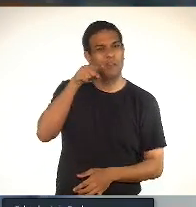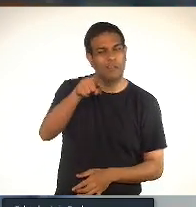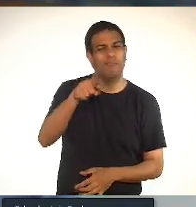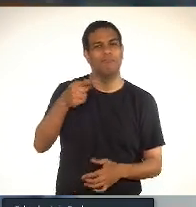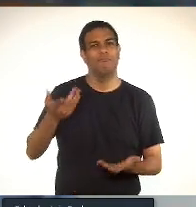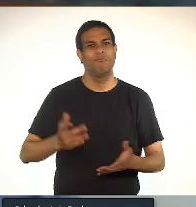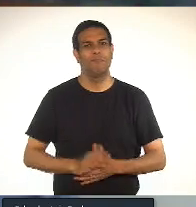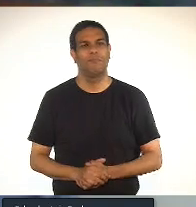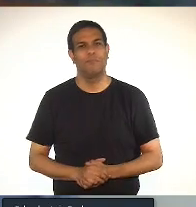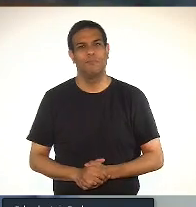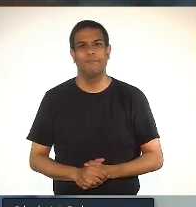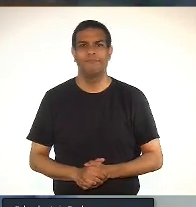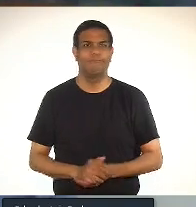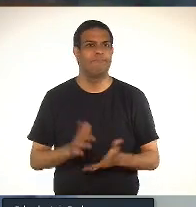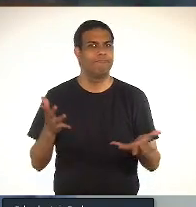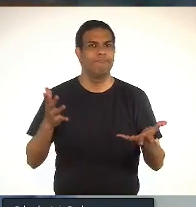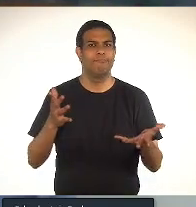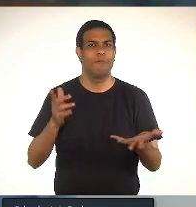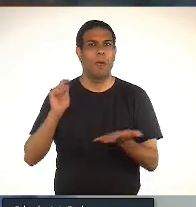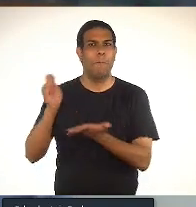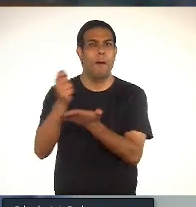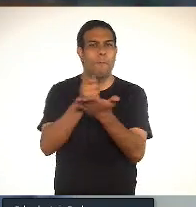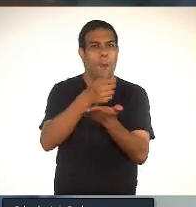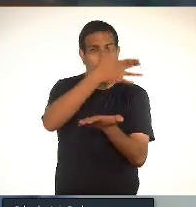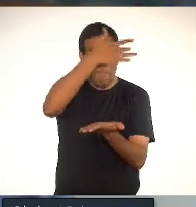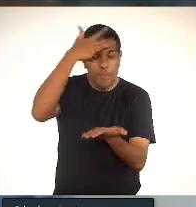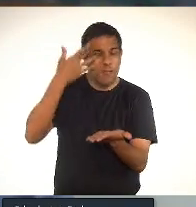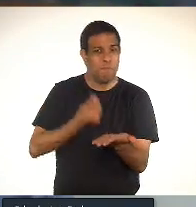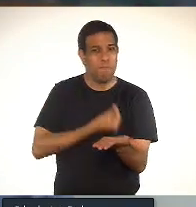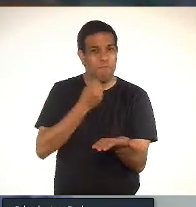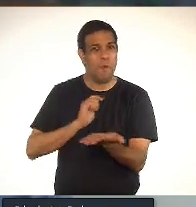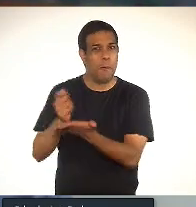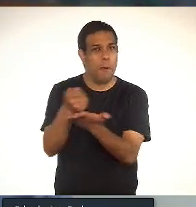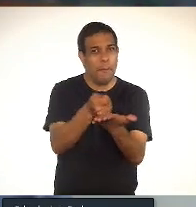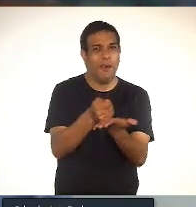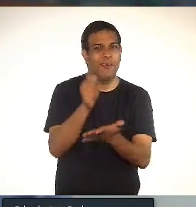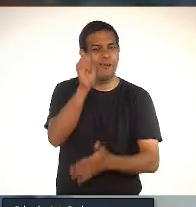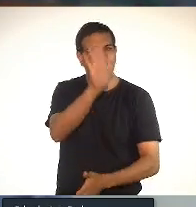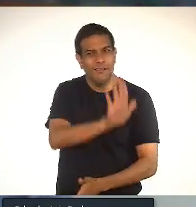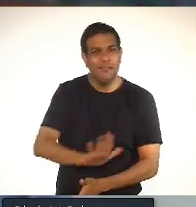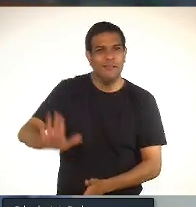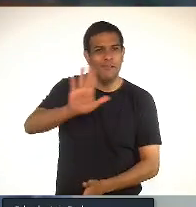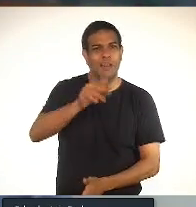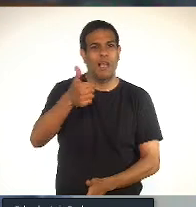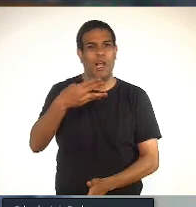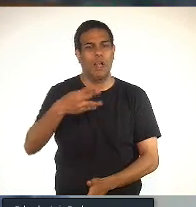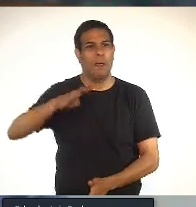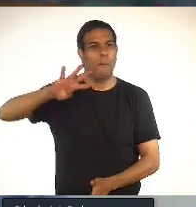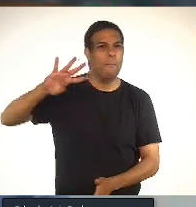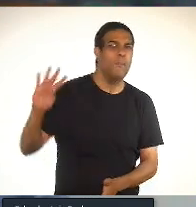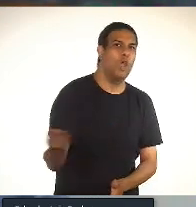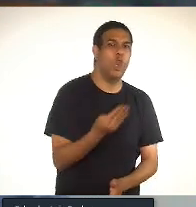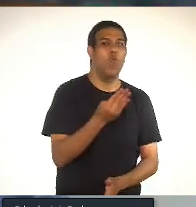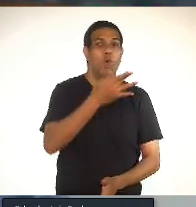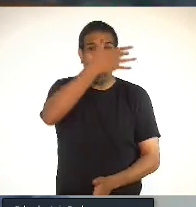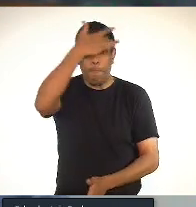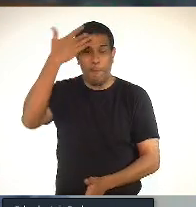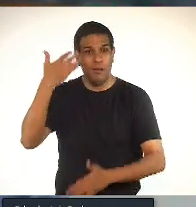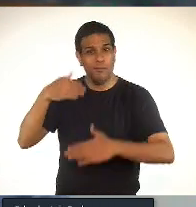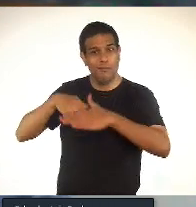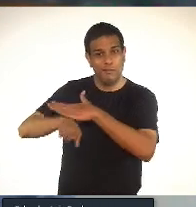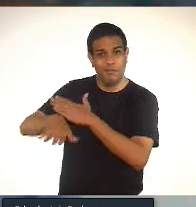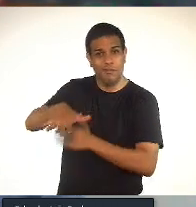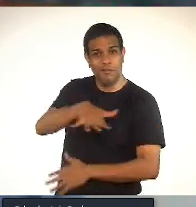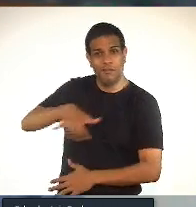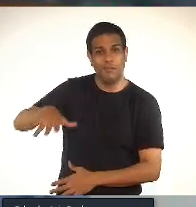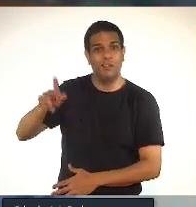botar pode participação especial, que é mais de grandeza, 14 bilhões, 80% disso vai para o Rio